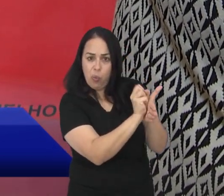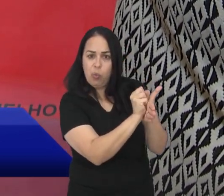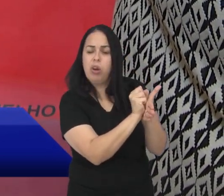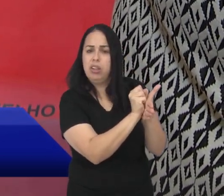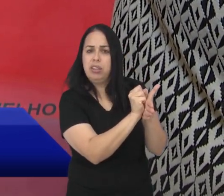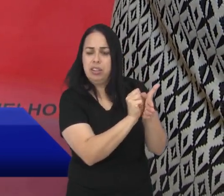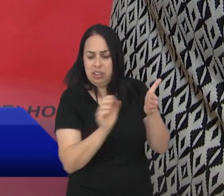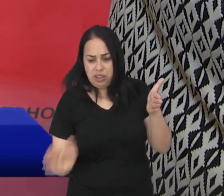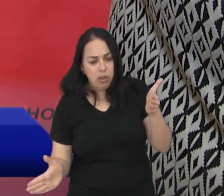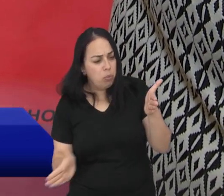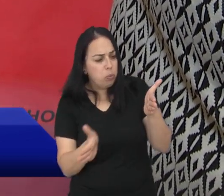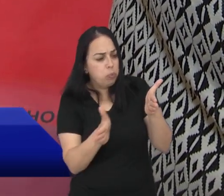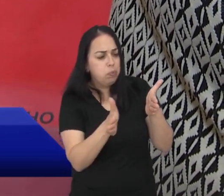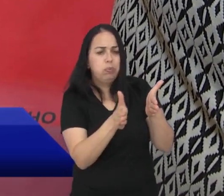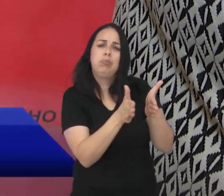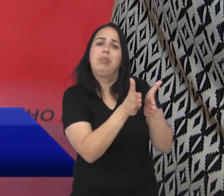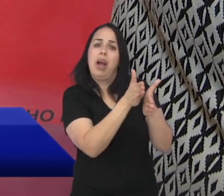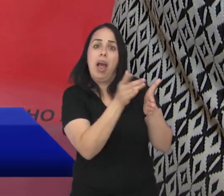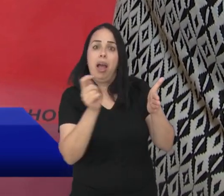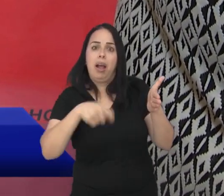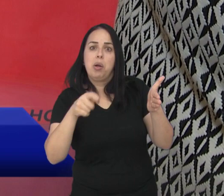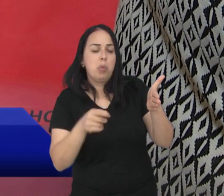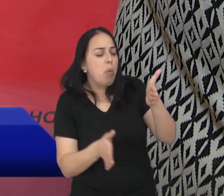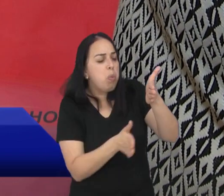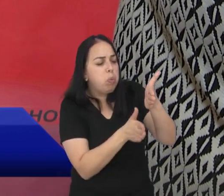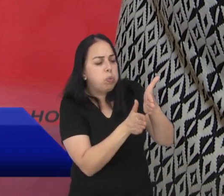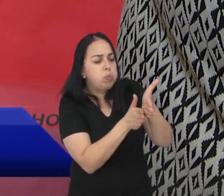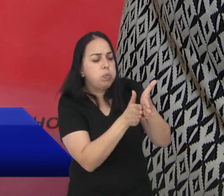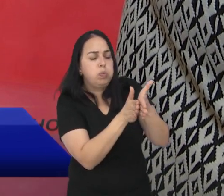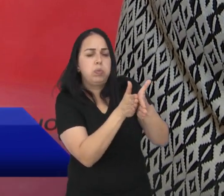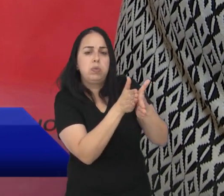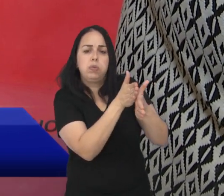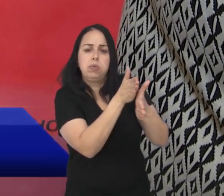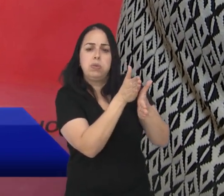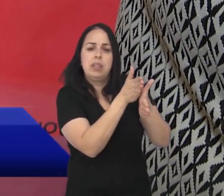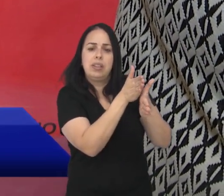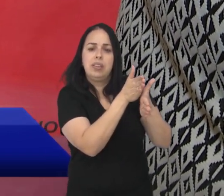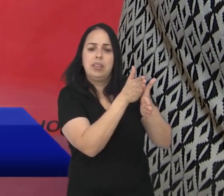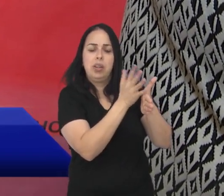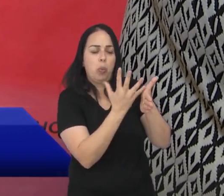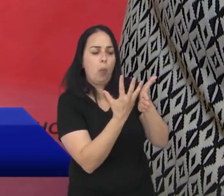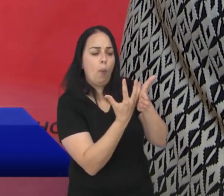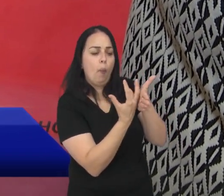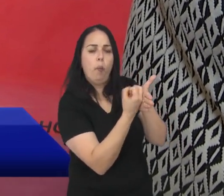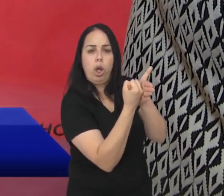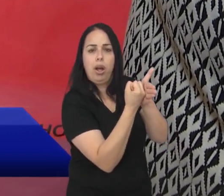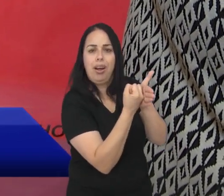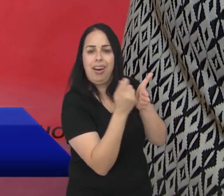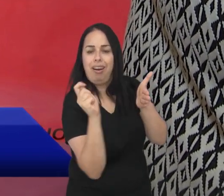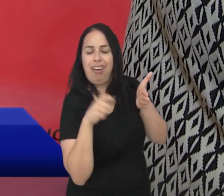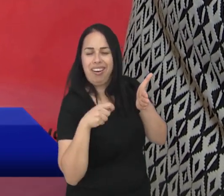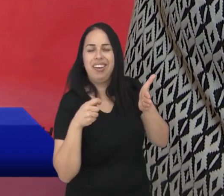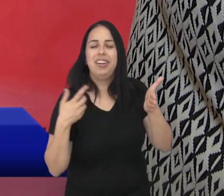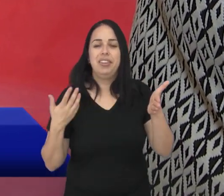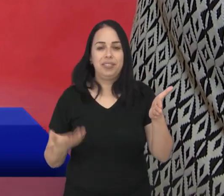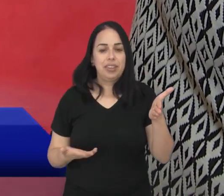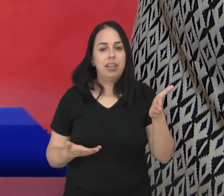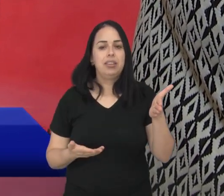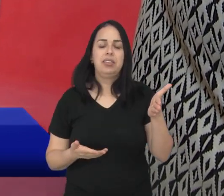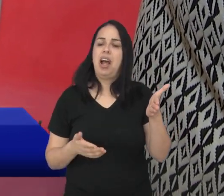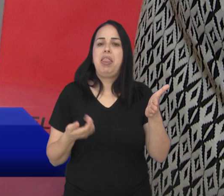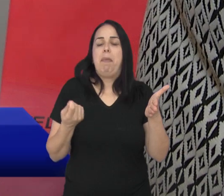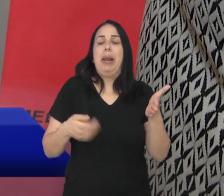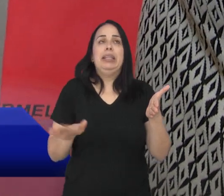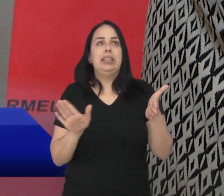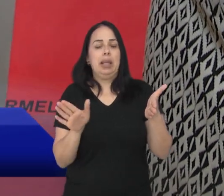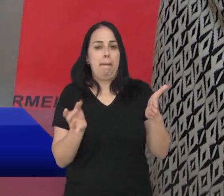escura ou qualquer outra cor aqui, esse produto ele tem além do rendimento ser bom, ele tem uma alta cobertura também.